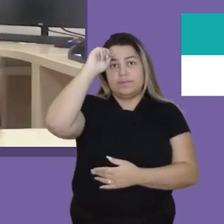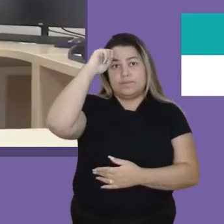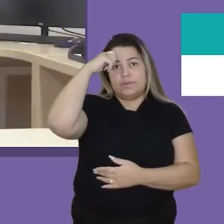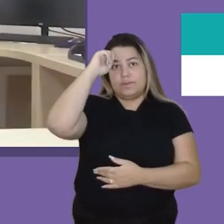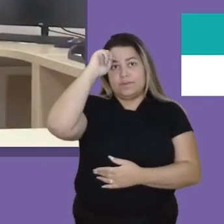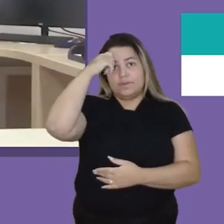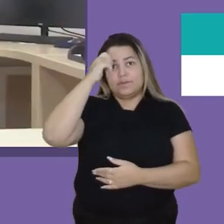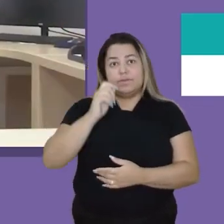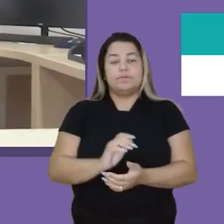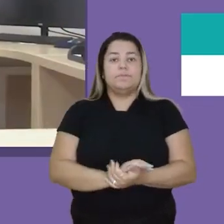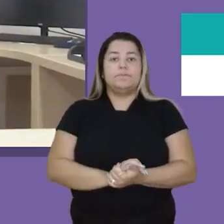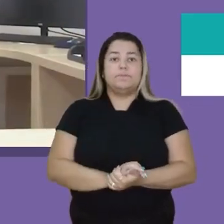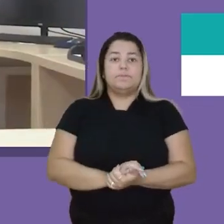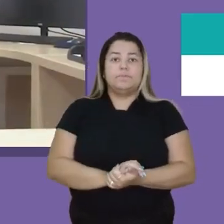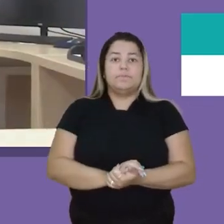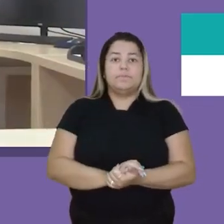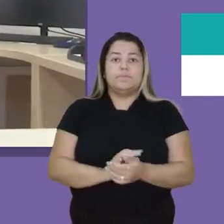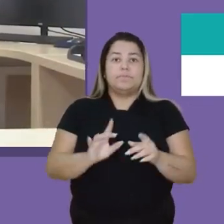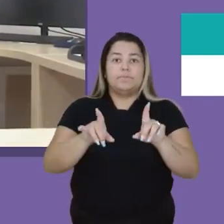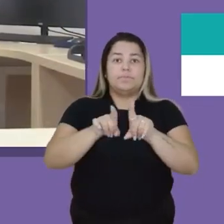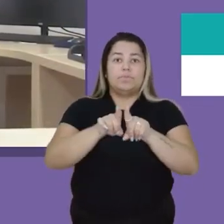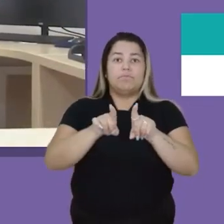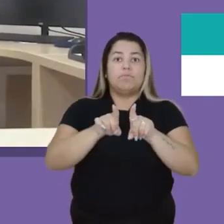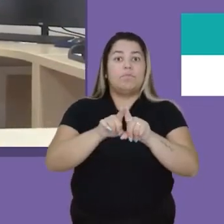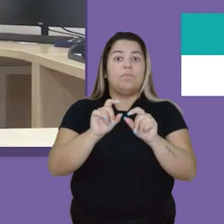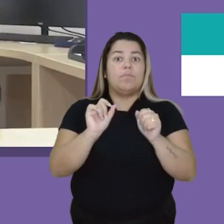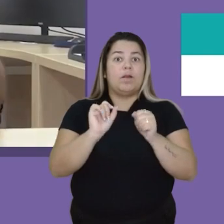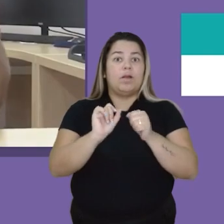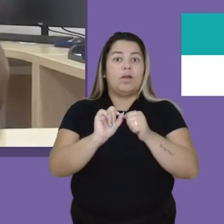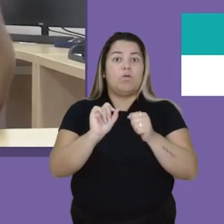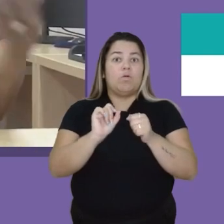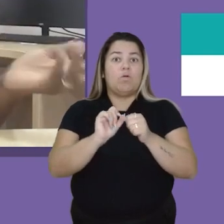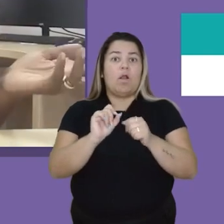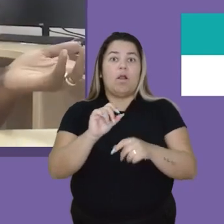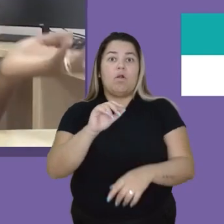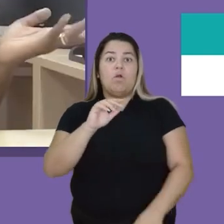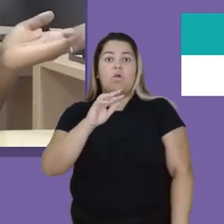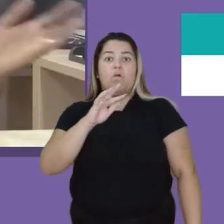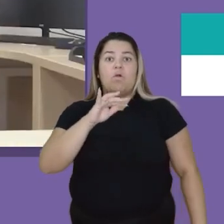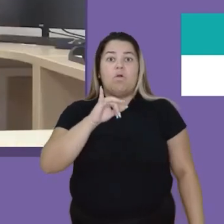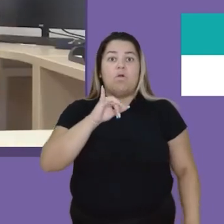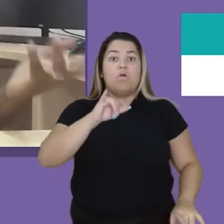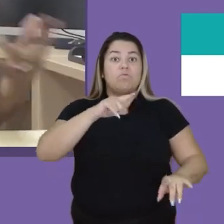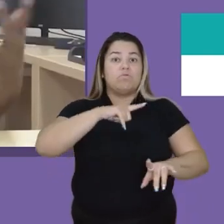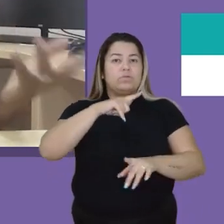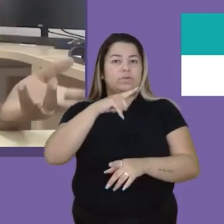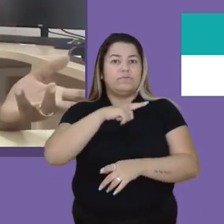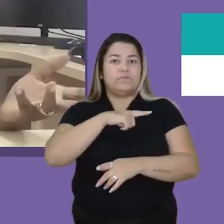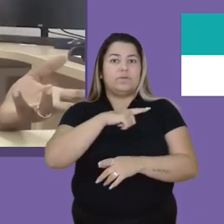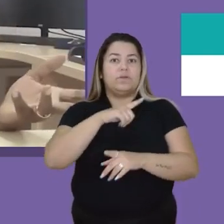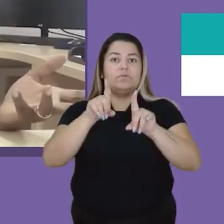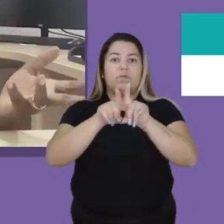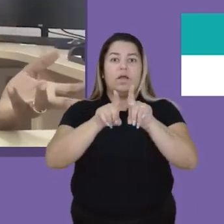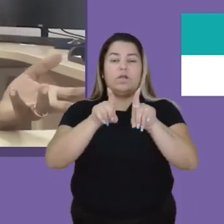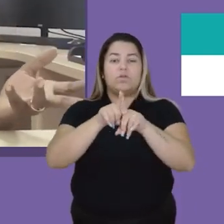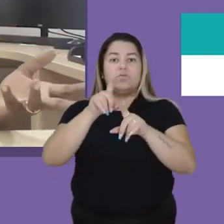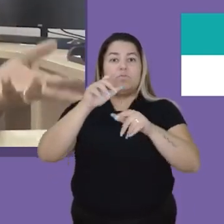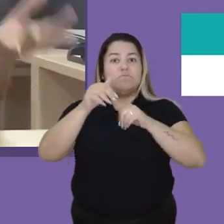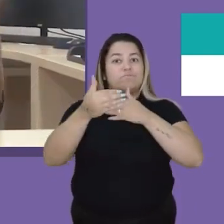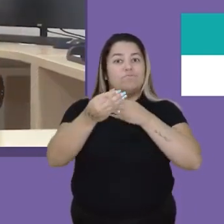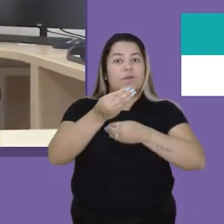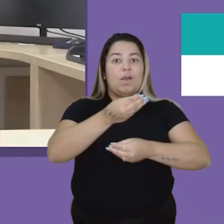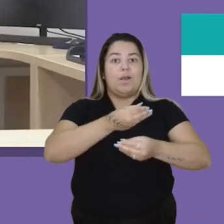estupradas as indígenas, veio essa mistura, que eles tratam de mistura de raças,